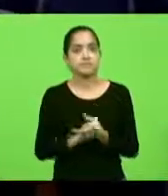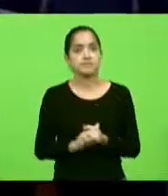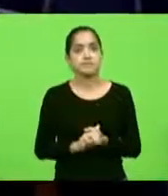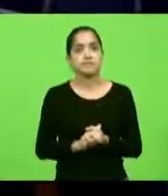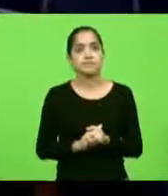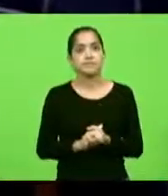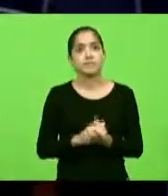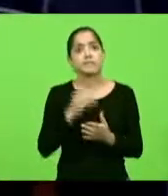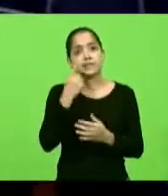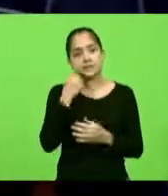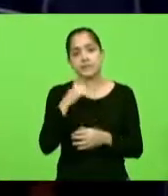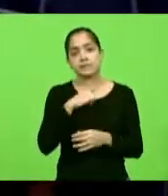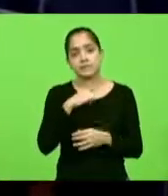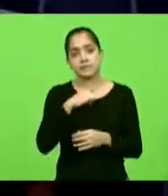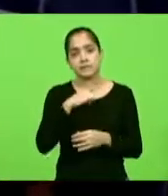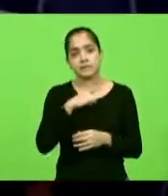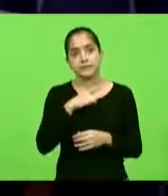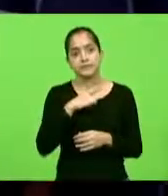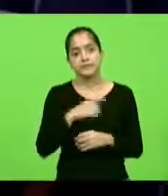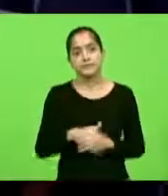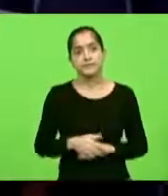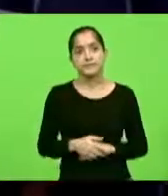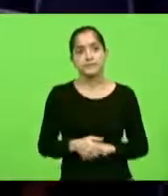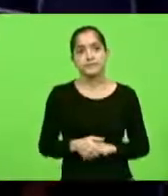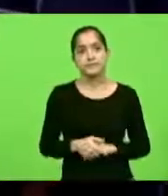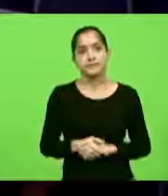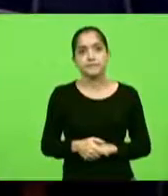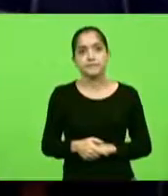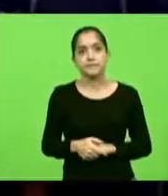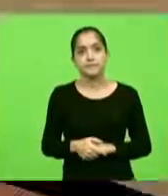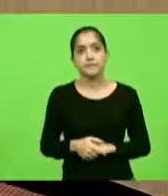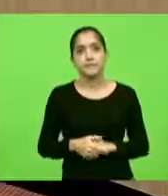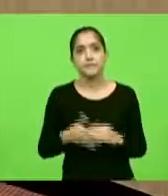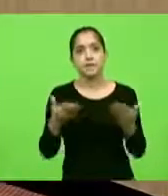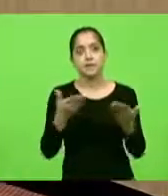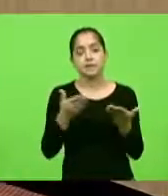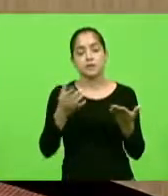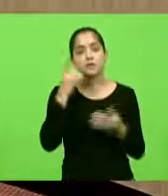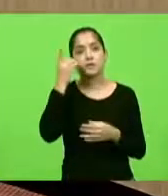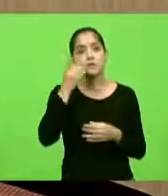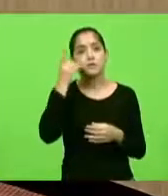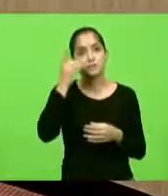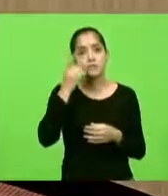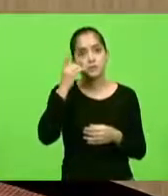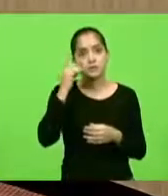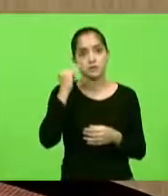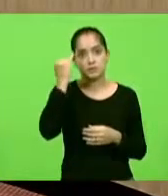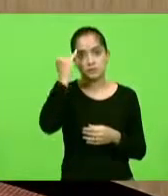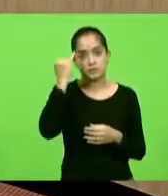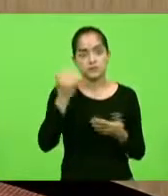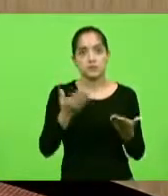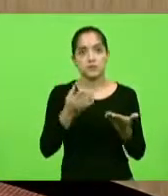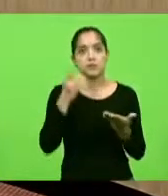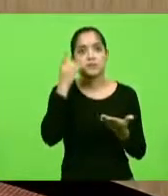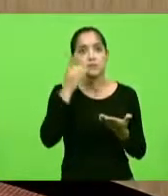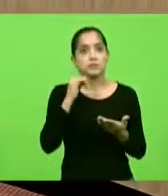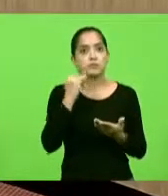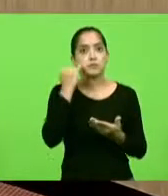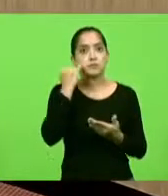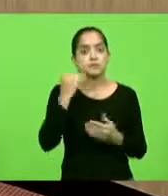aí tem coisa. Obrigado. Com a palavra, deputado Jair Mioto, na sequência, deputado Jessé